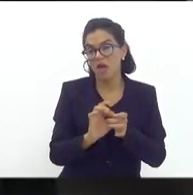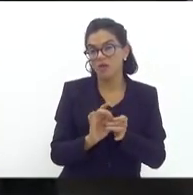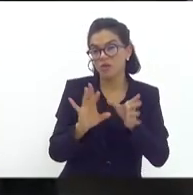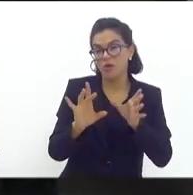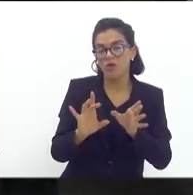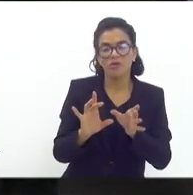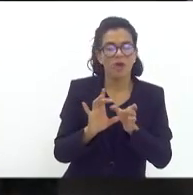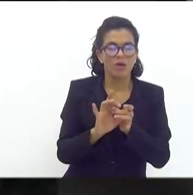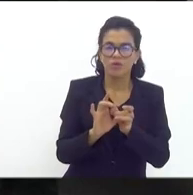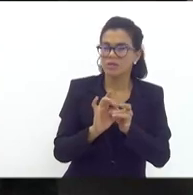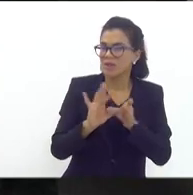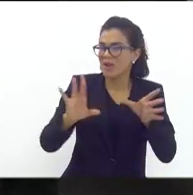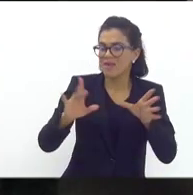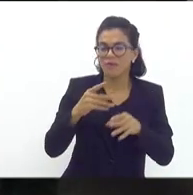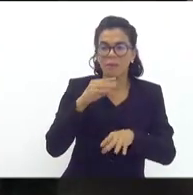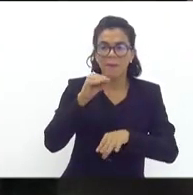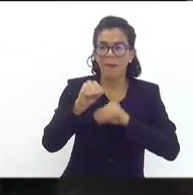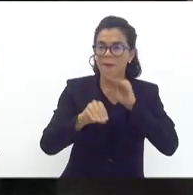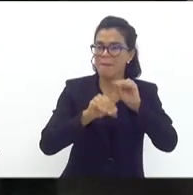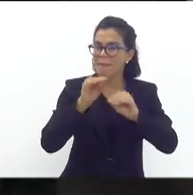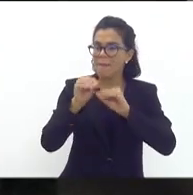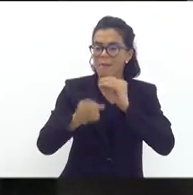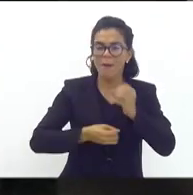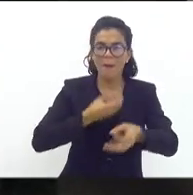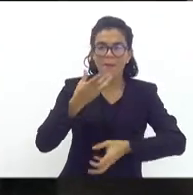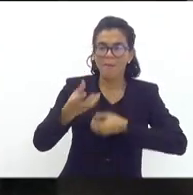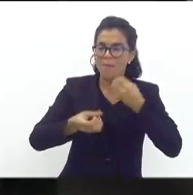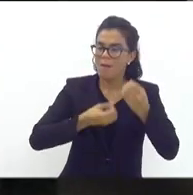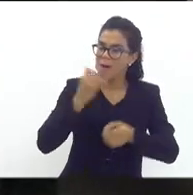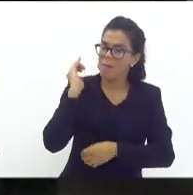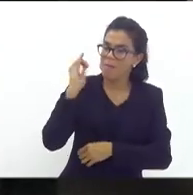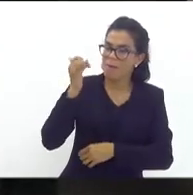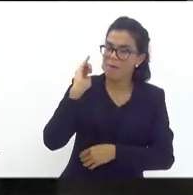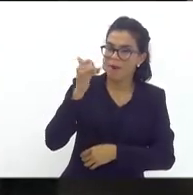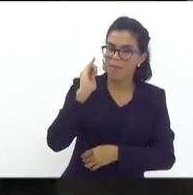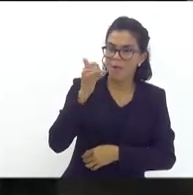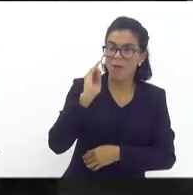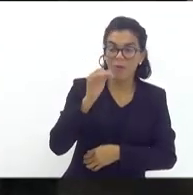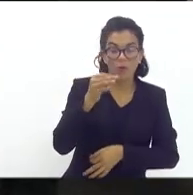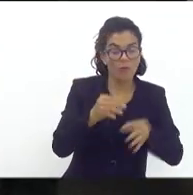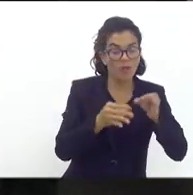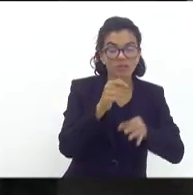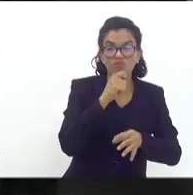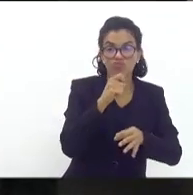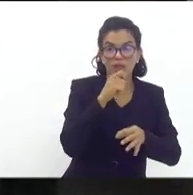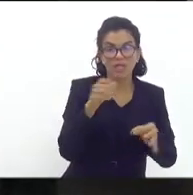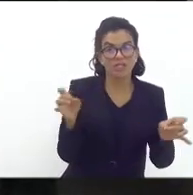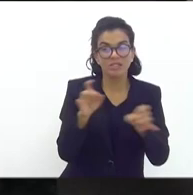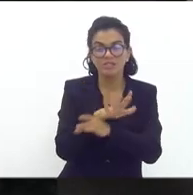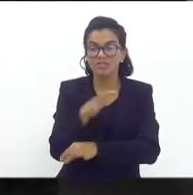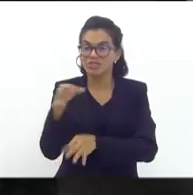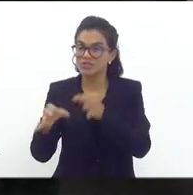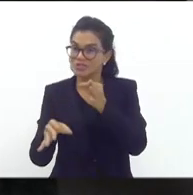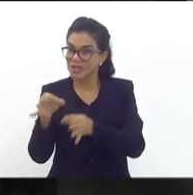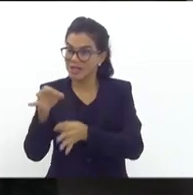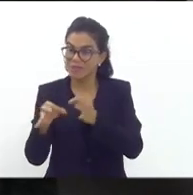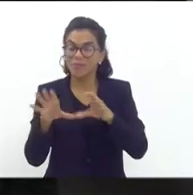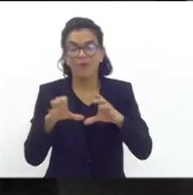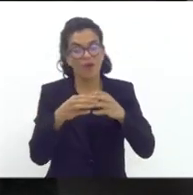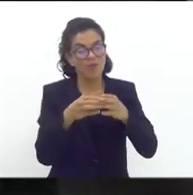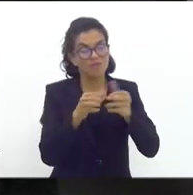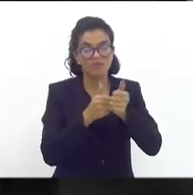falar livremente até dos processos que ainda serão julgados para que essa comissão possa acompanhar